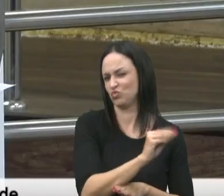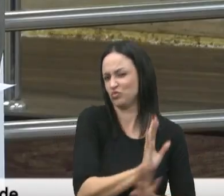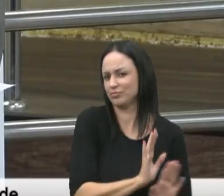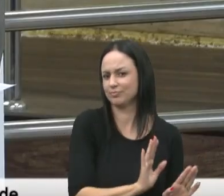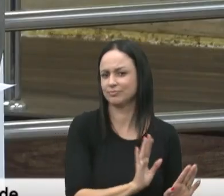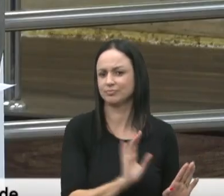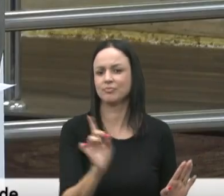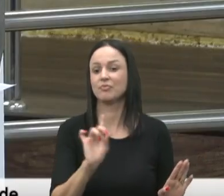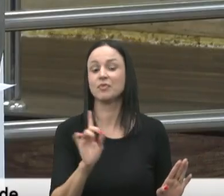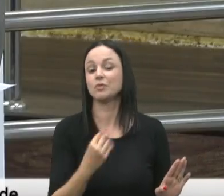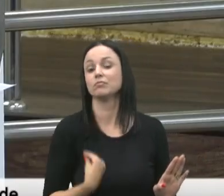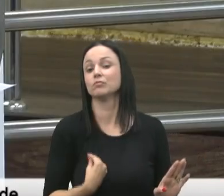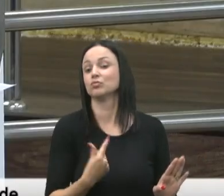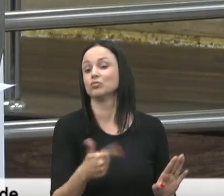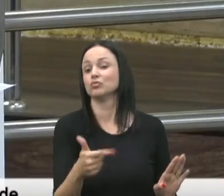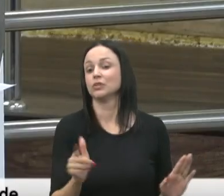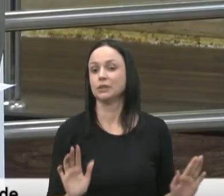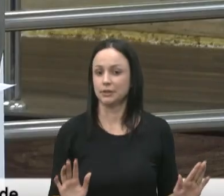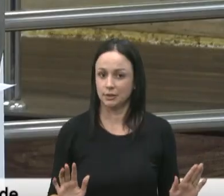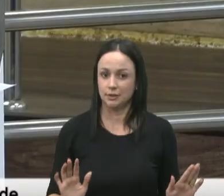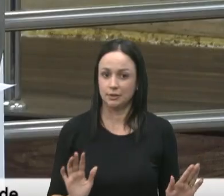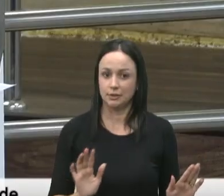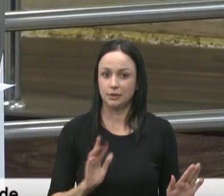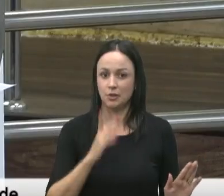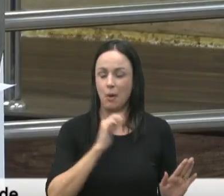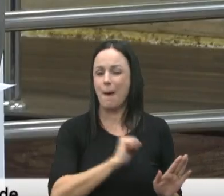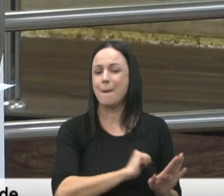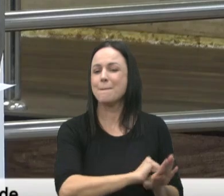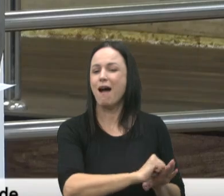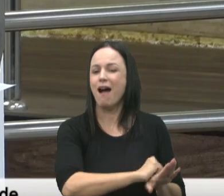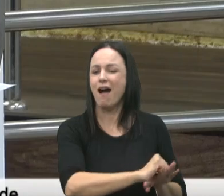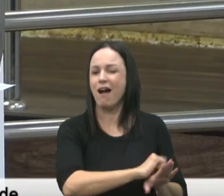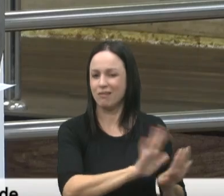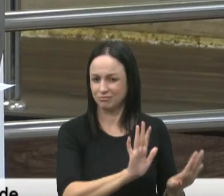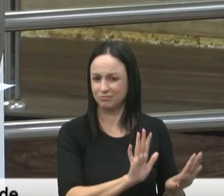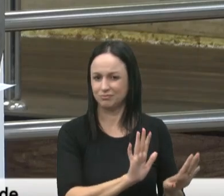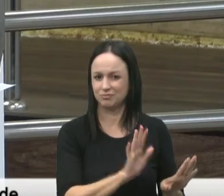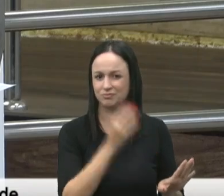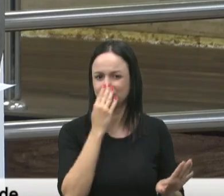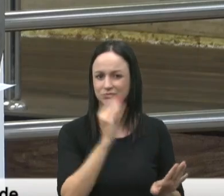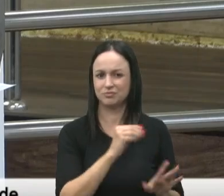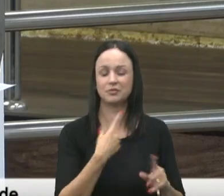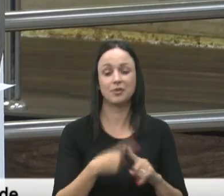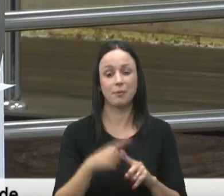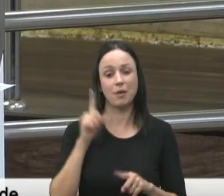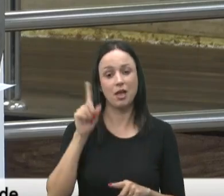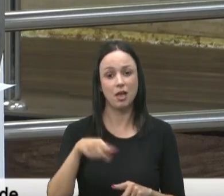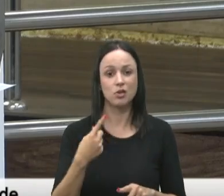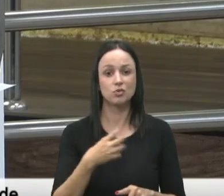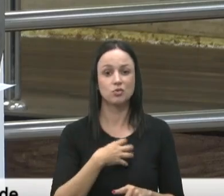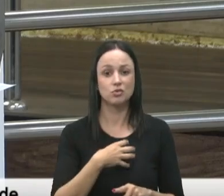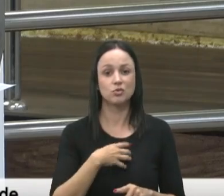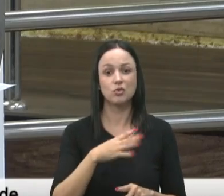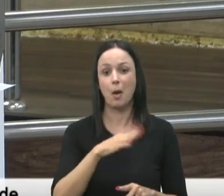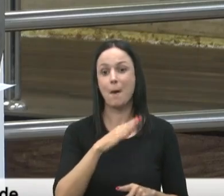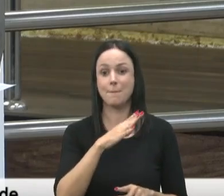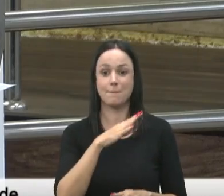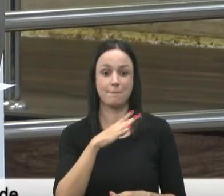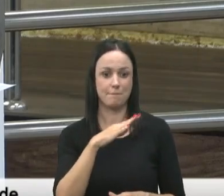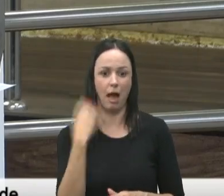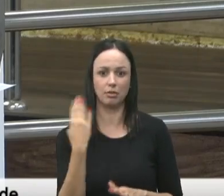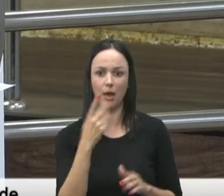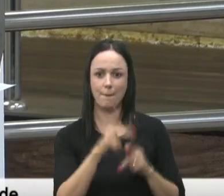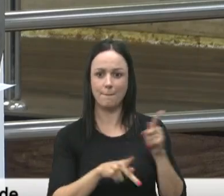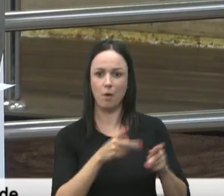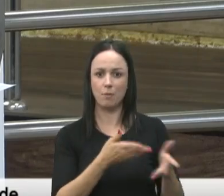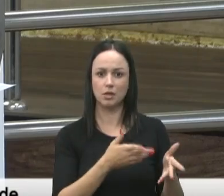não existência, que é uma maneira de apagamento, né? Vamos ignorar, que também é uma maneira de você matar essa população, porque se é uma população que